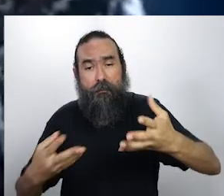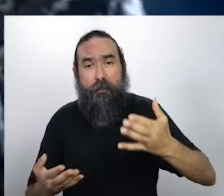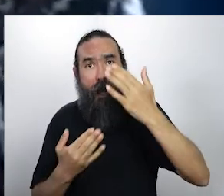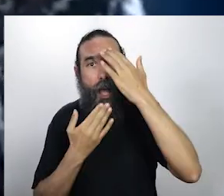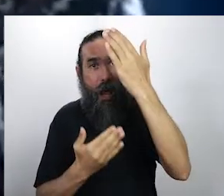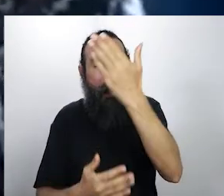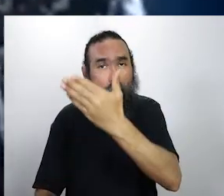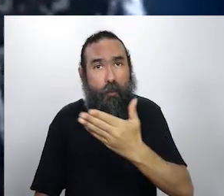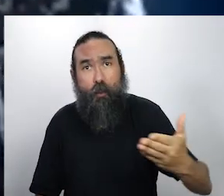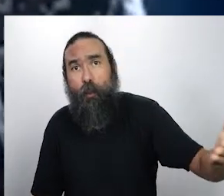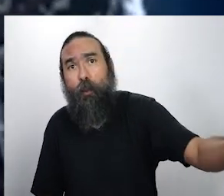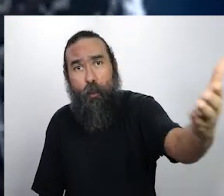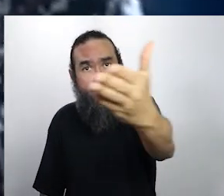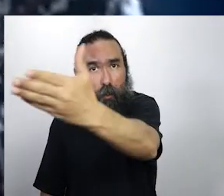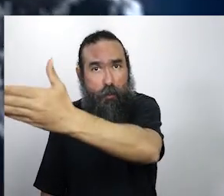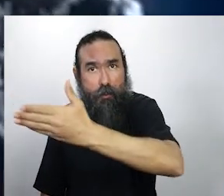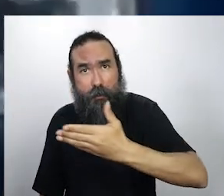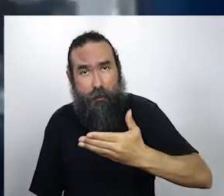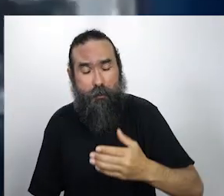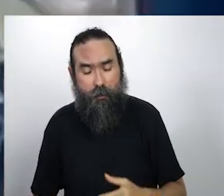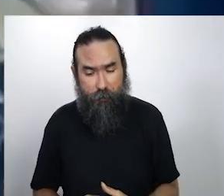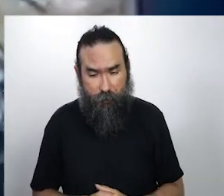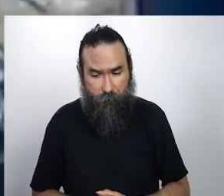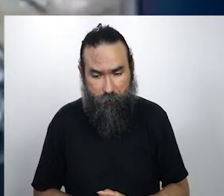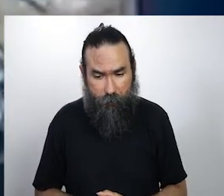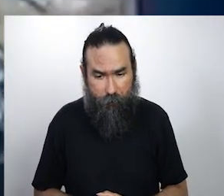Muito, muito rico esse encontro mesmo.